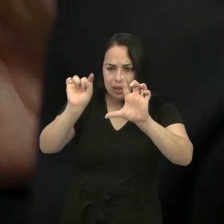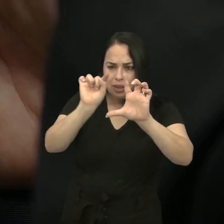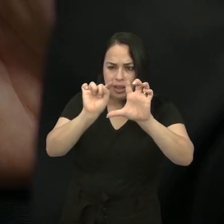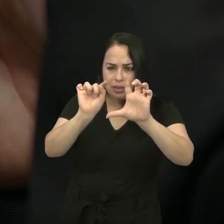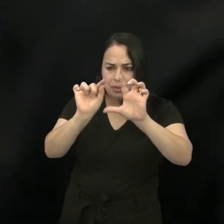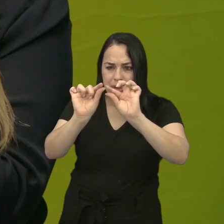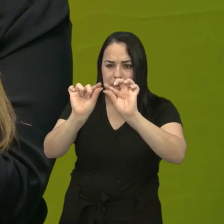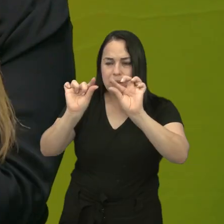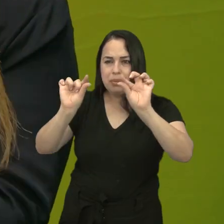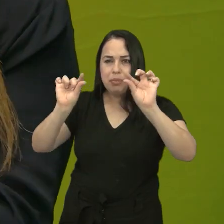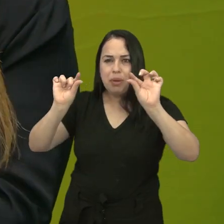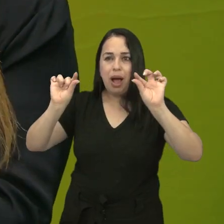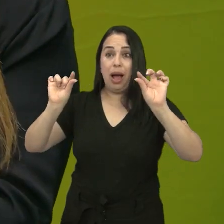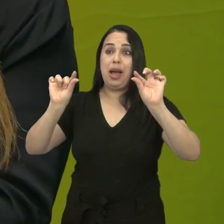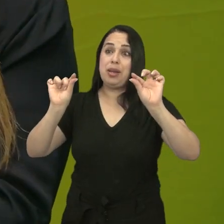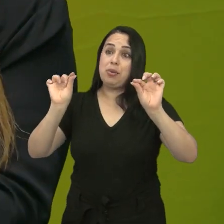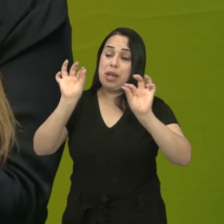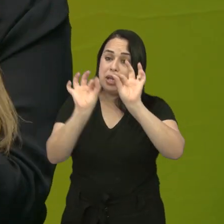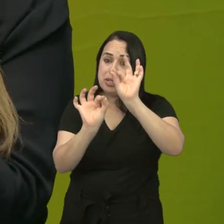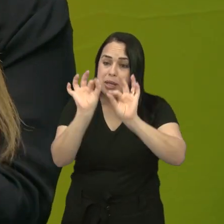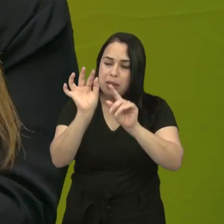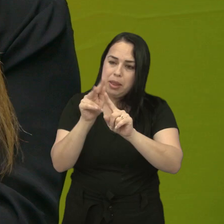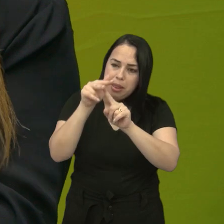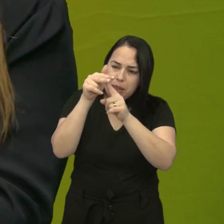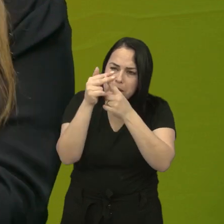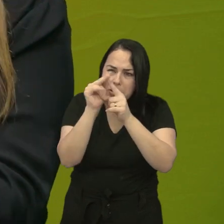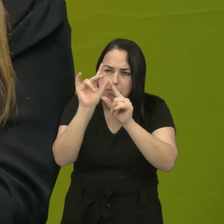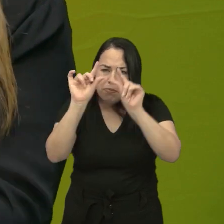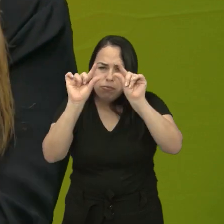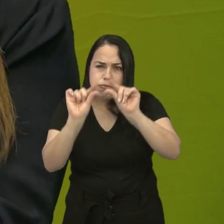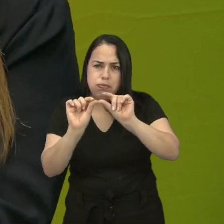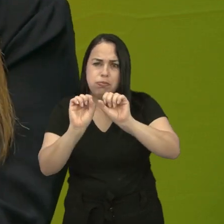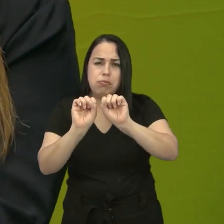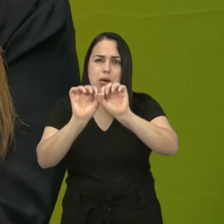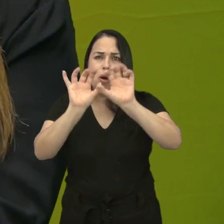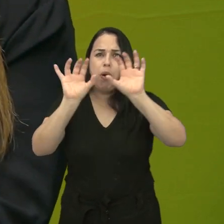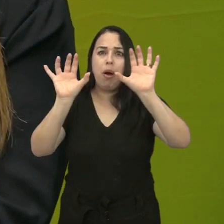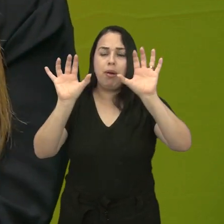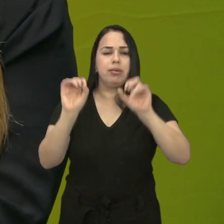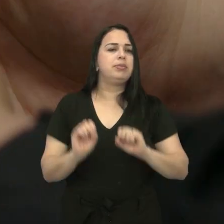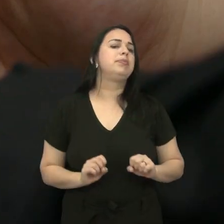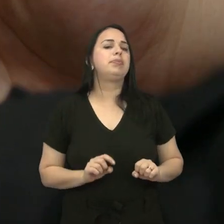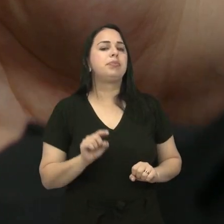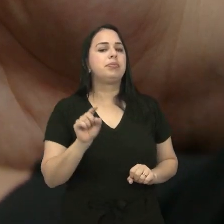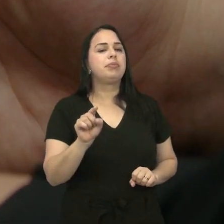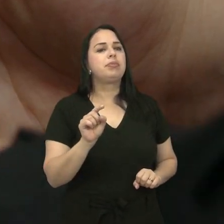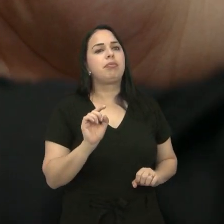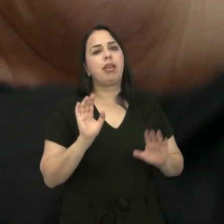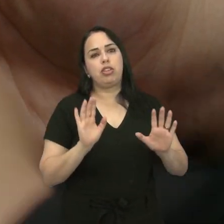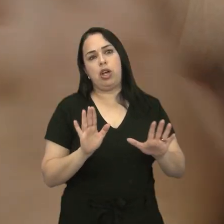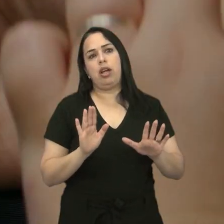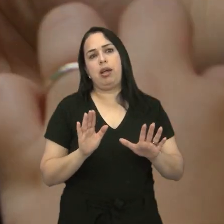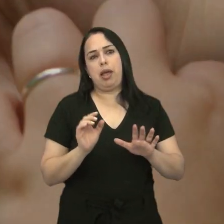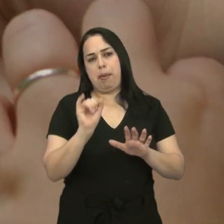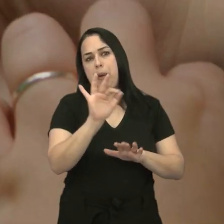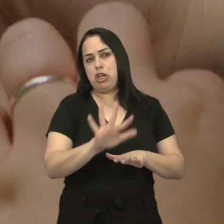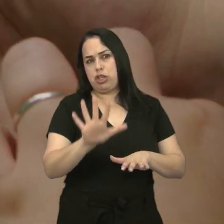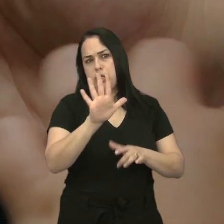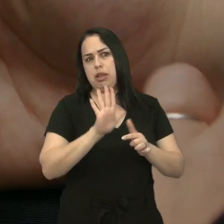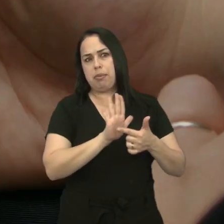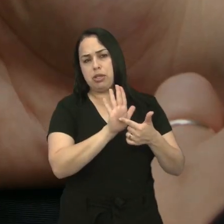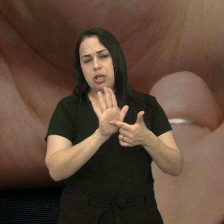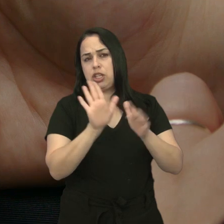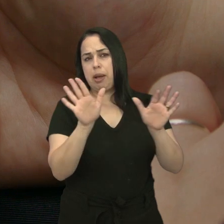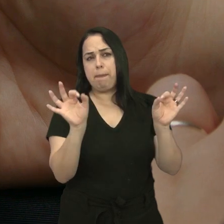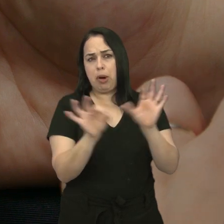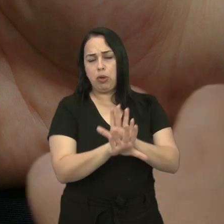ou um círculo com uma régua de luminosidade. Ó, e aí você pode diminuir ou essa levantar. Essa imagem que você está mostrando aí, ela já está obviamente bem feita, mas Sim. se